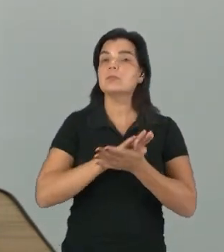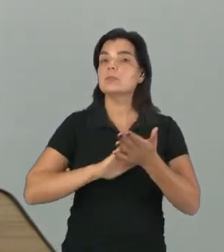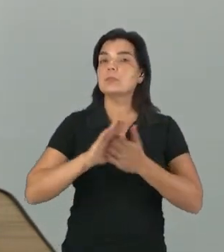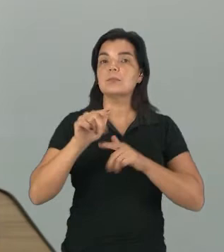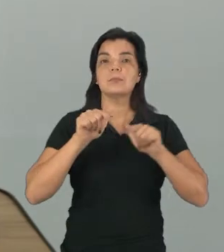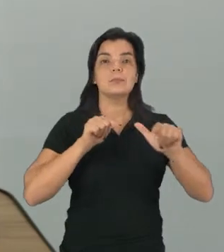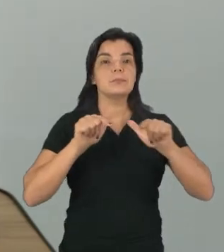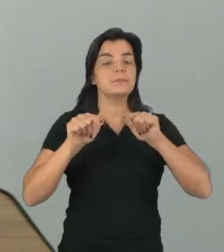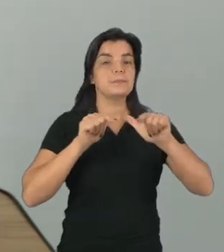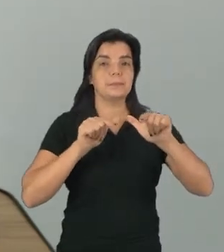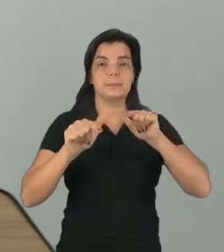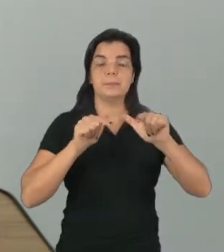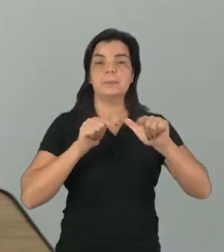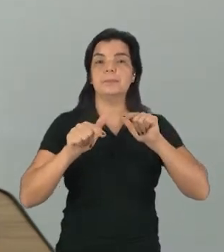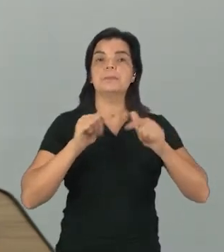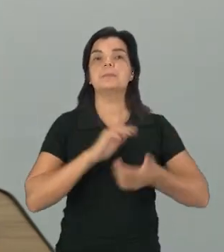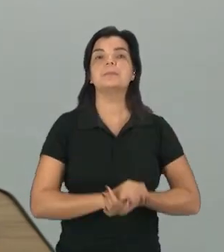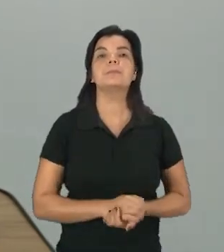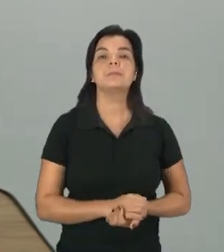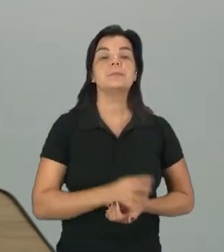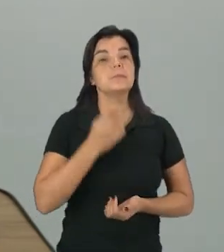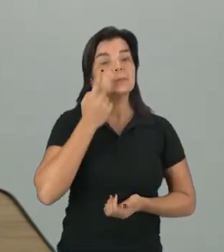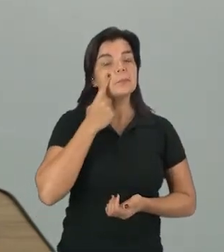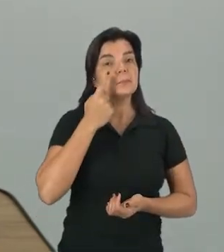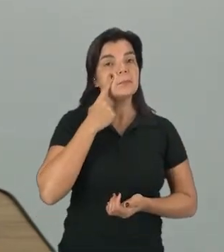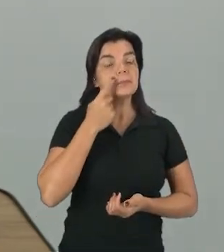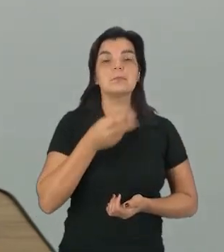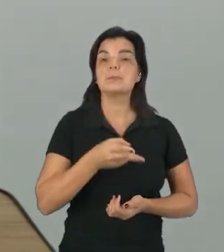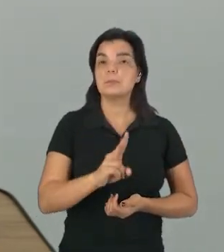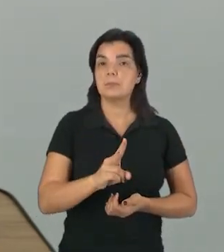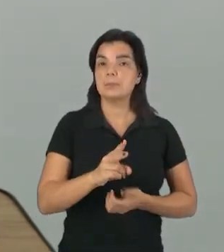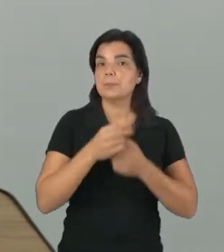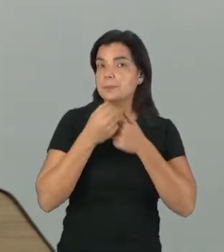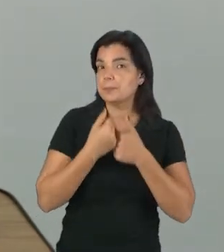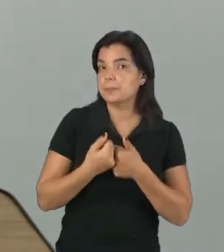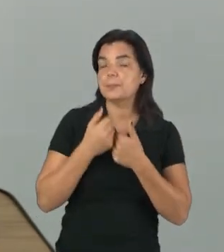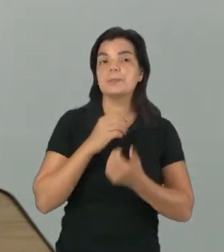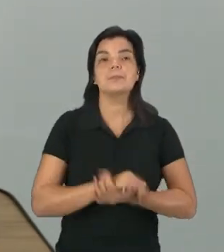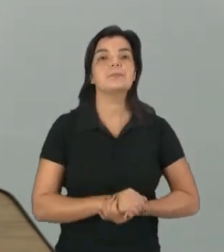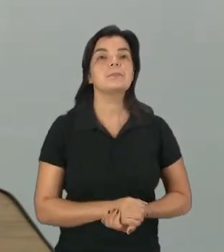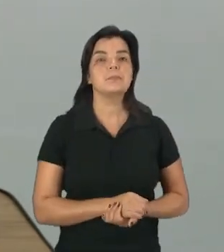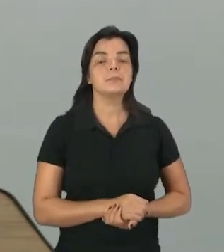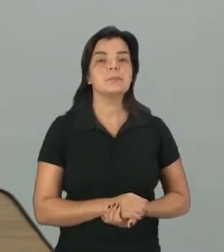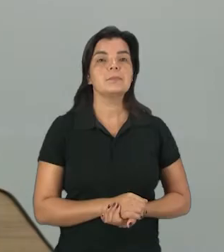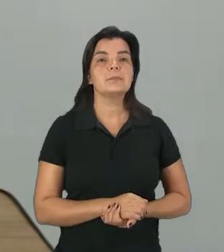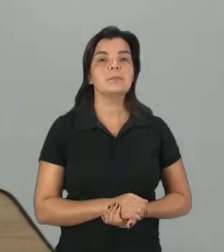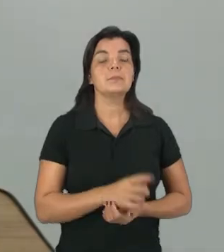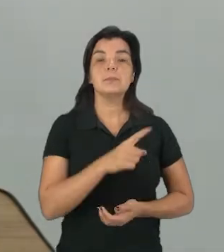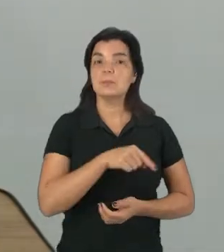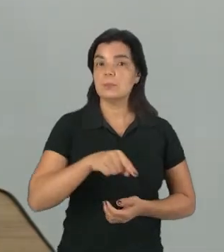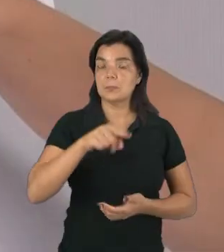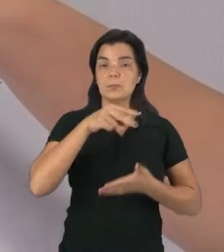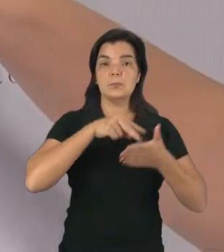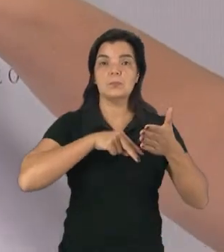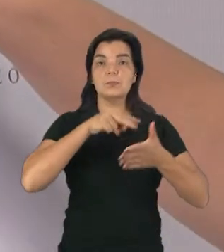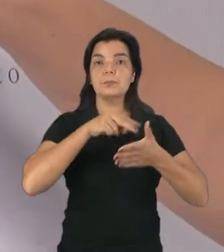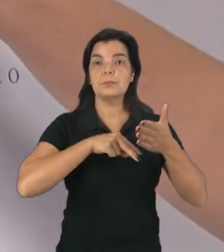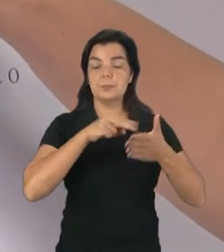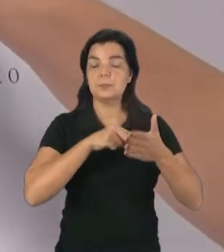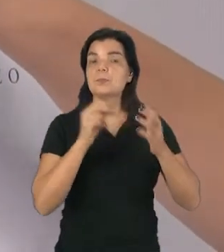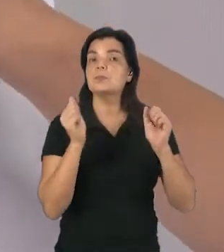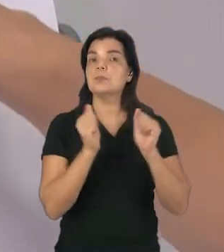não havia nada de trabalho. Vamos então continuar, tudo bem? Quero que vocês leiam